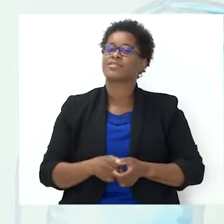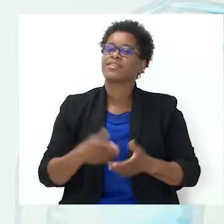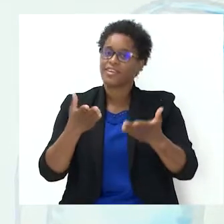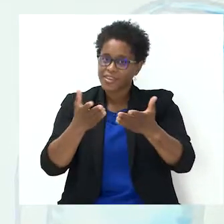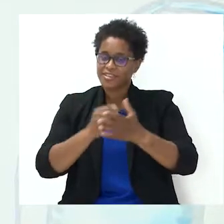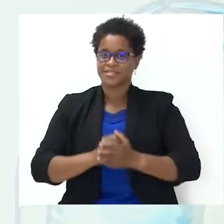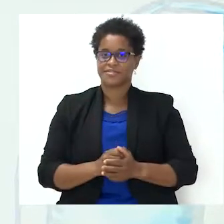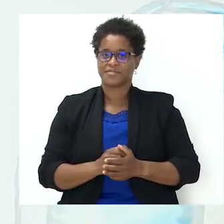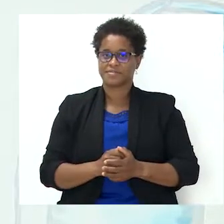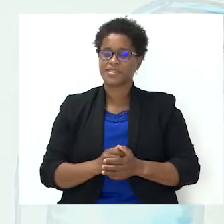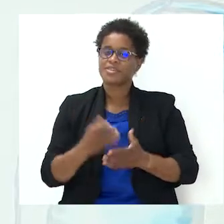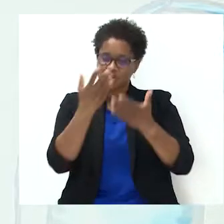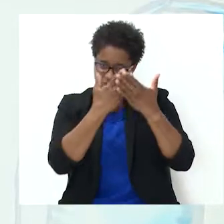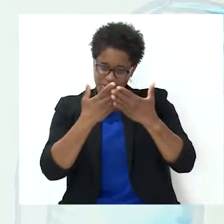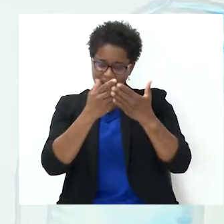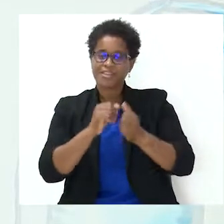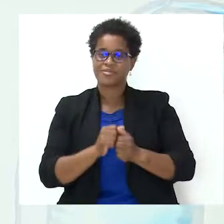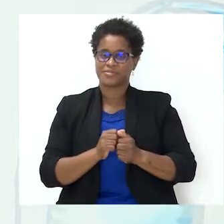aí? Estudaram?